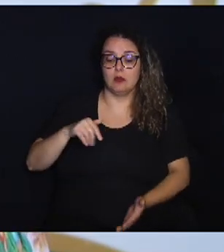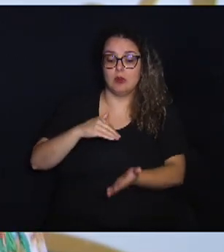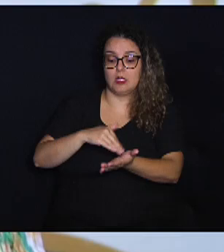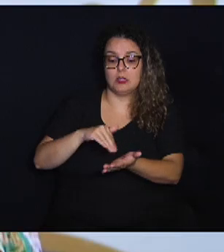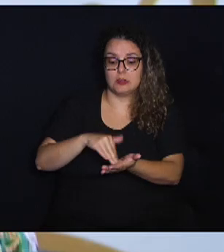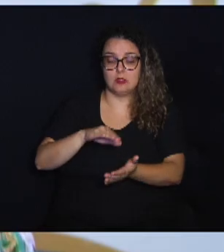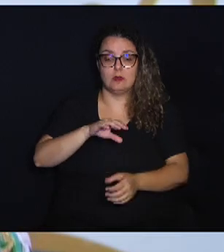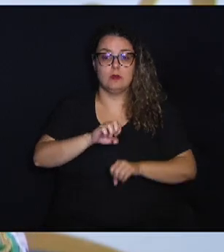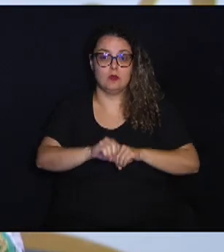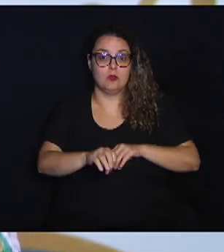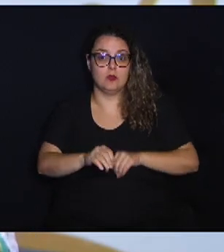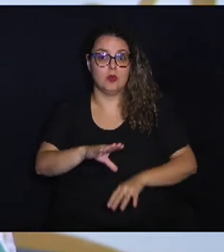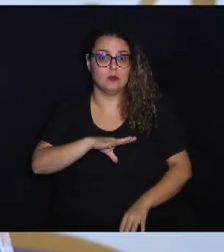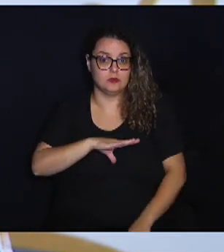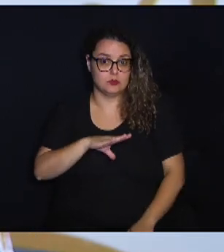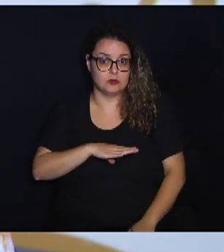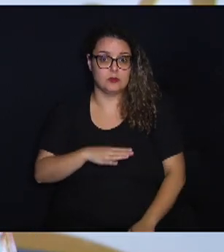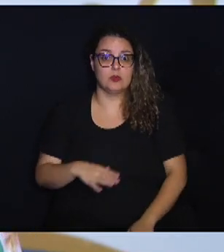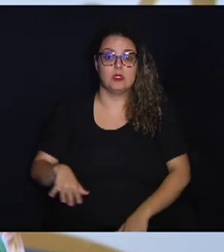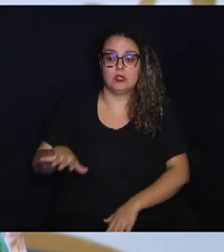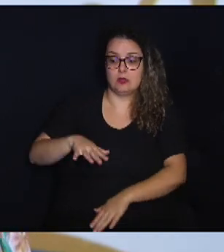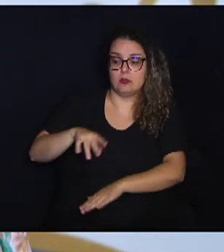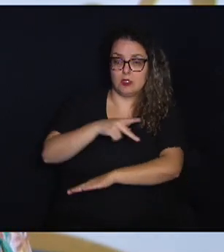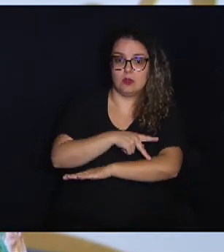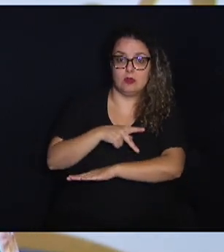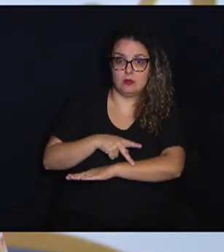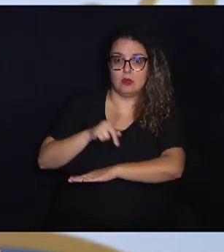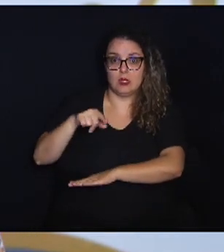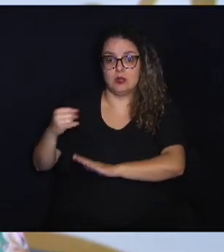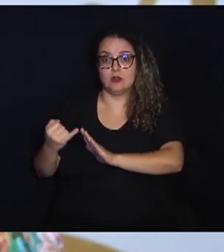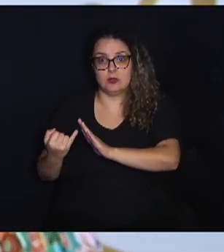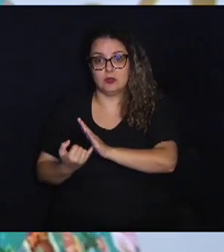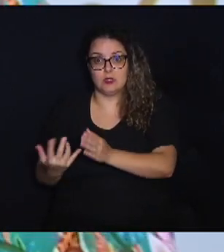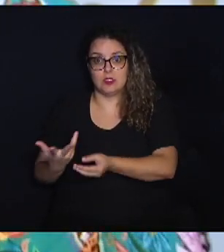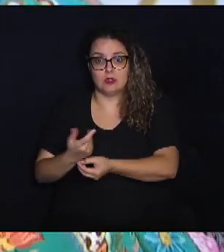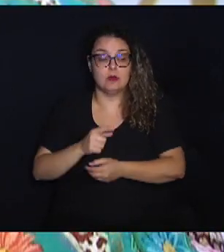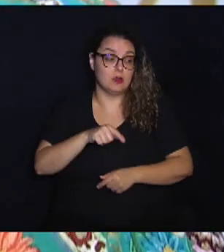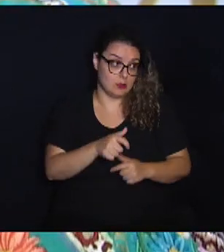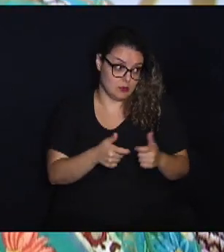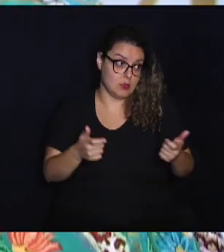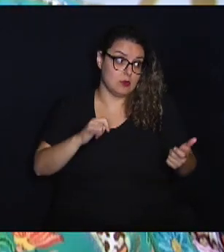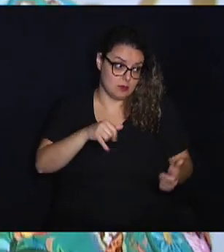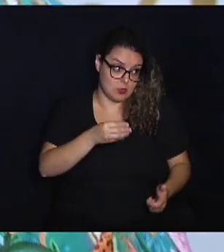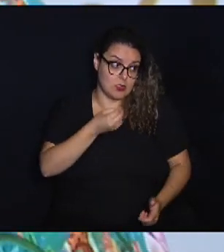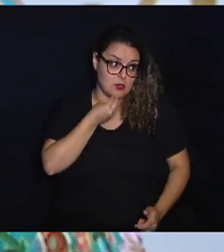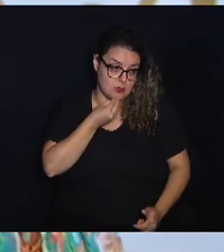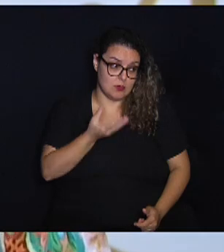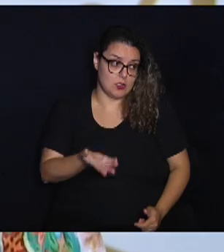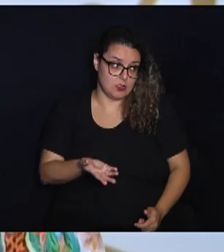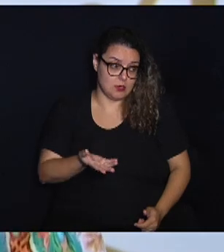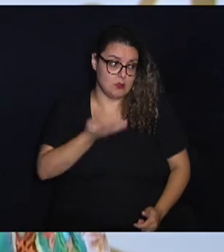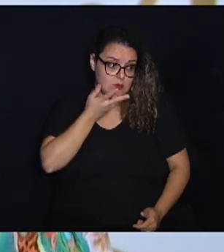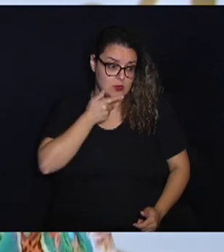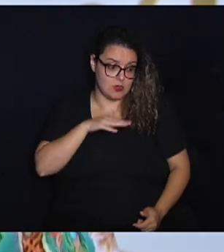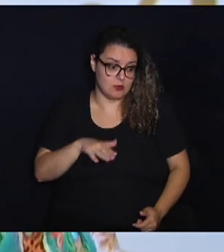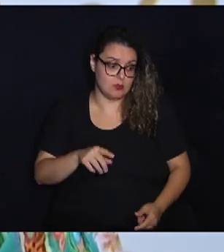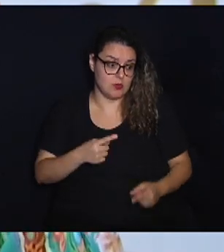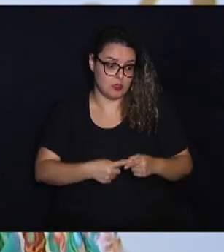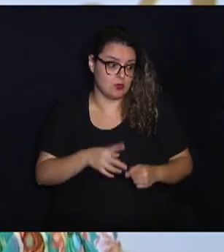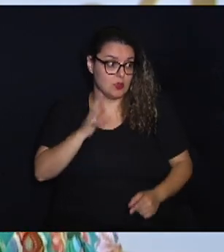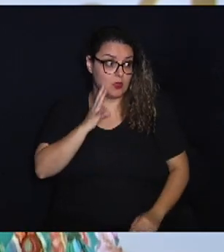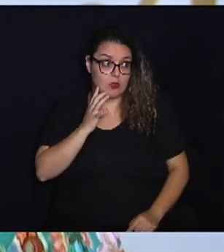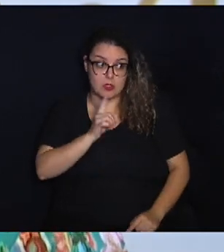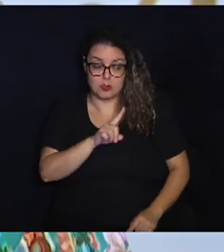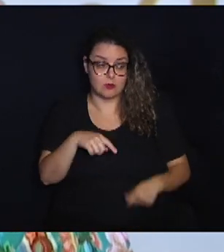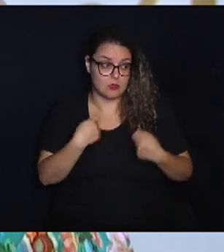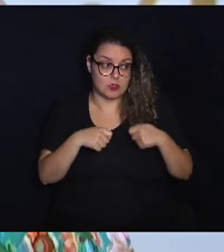de Educação, e a parte pedagógica é do Instituto de Artes. É uma grande oportunidade, né, para essas crianças, porque o legal é que não